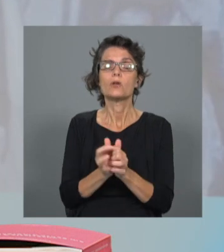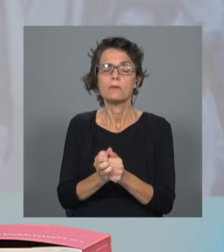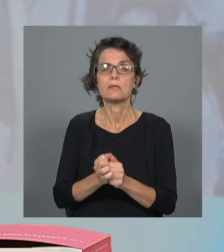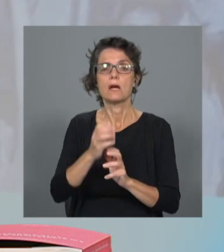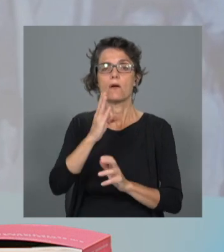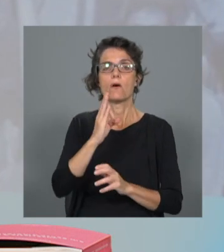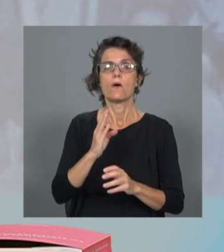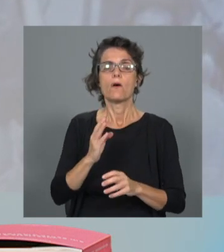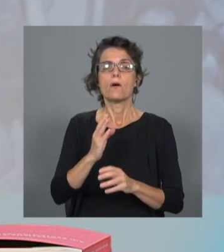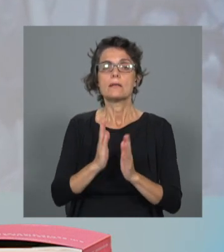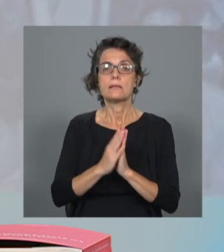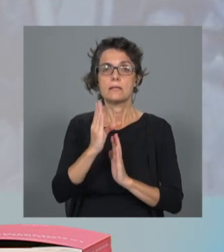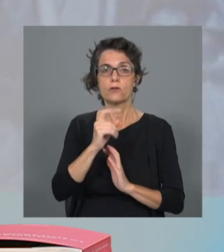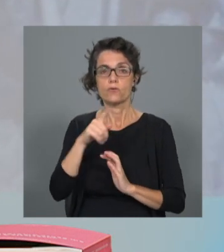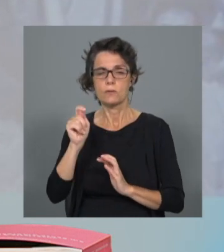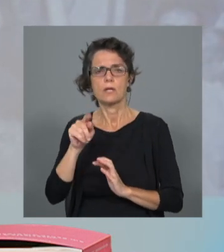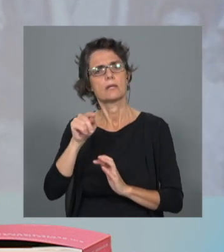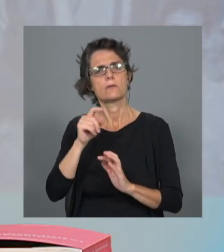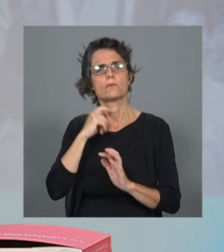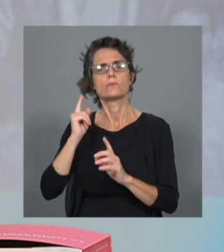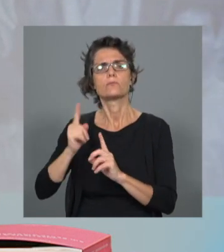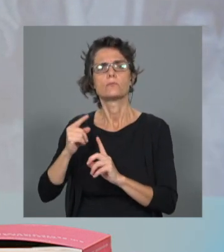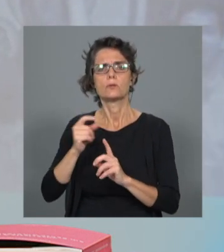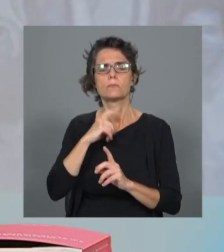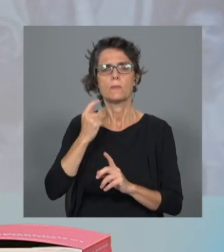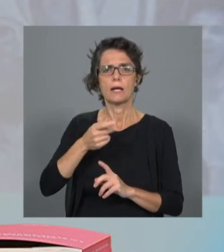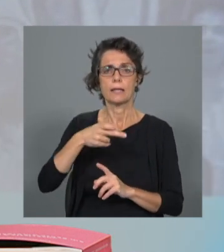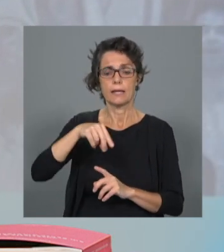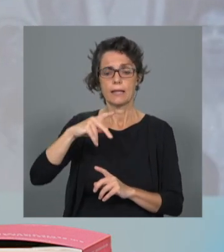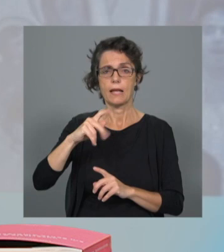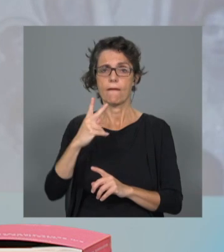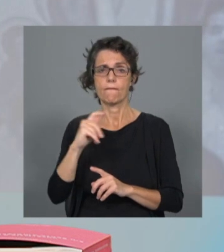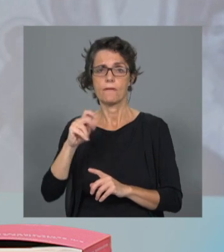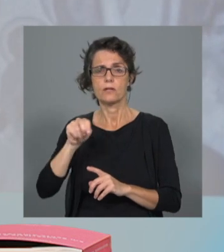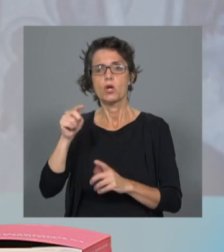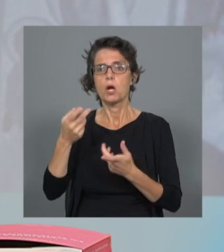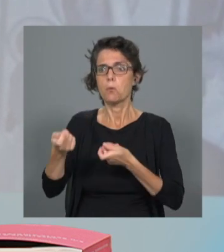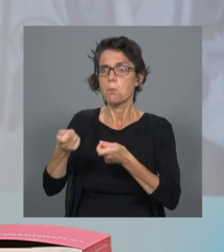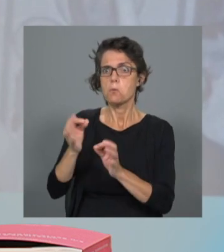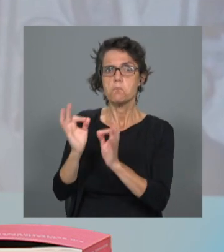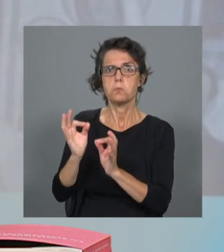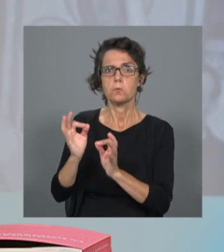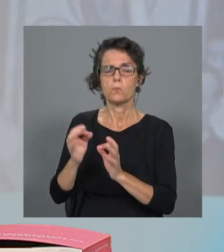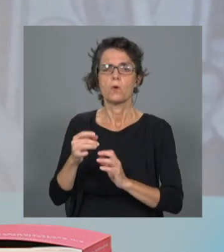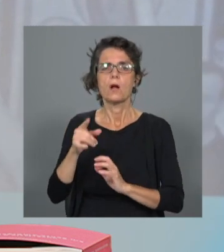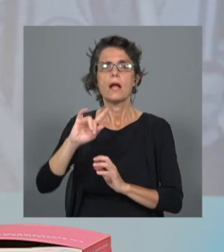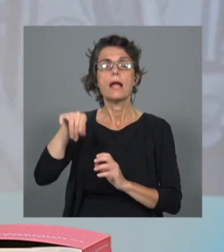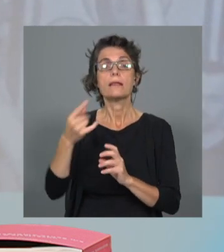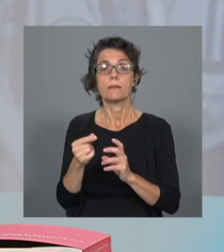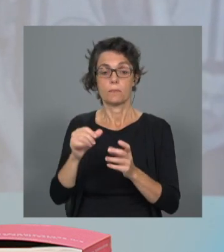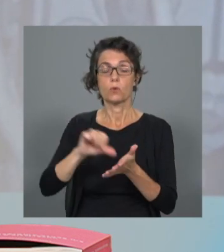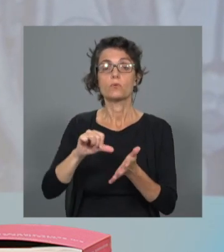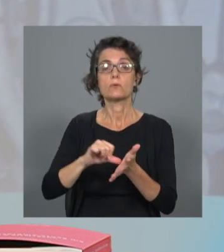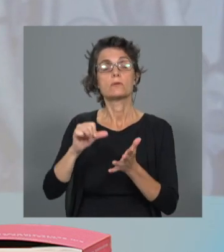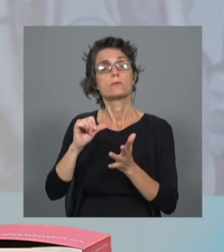Neves, também com muito dinamismo, com ofertas estupendas. Temos também o Centro de Estudos Pastorais. O Centro de